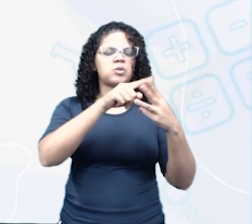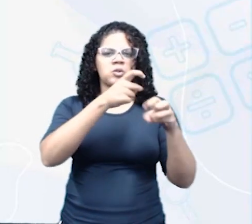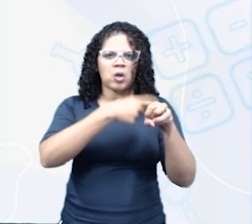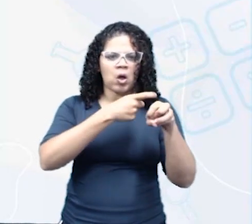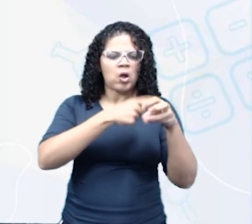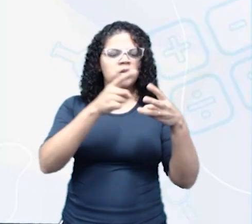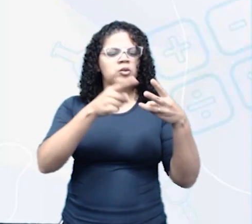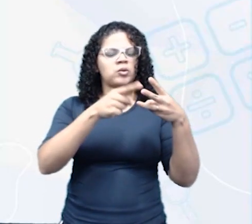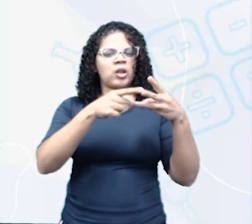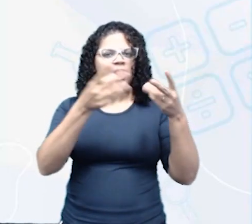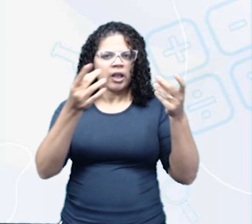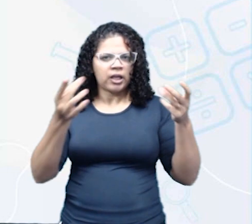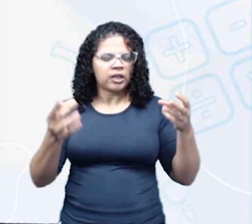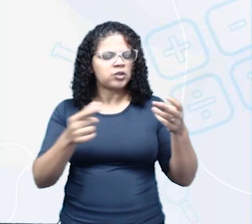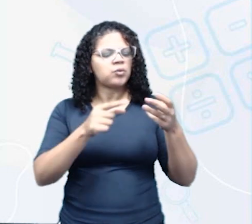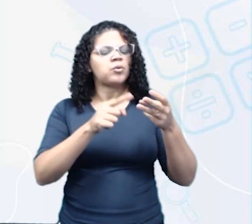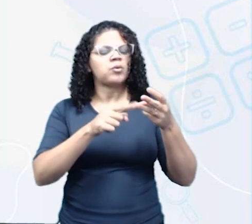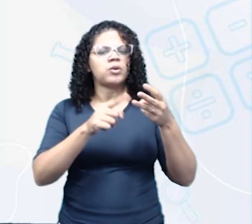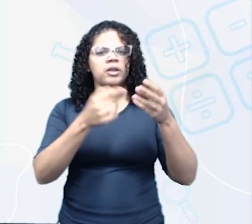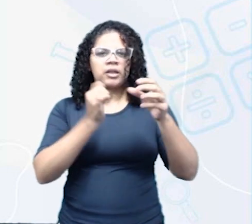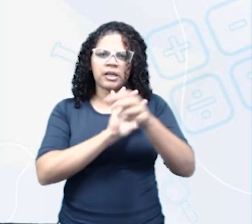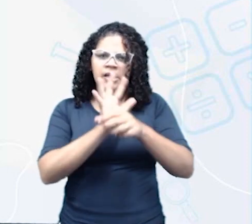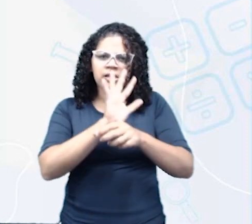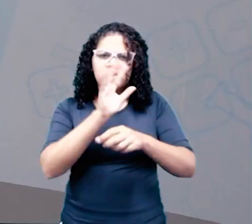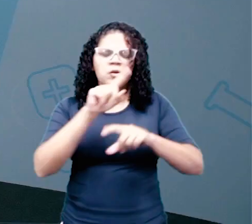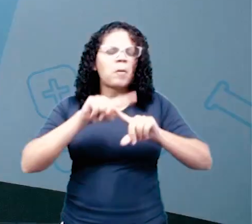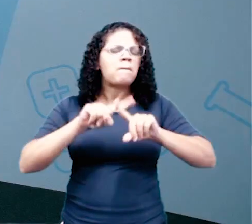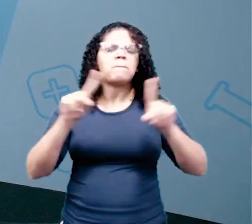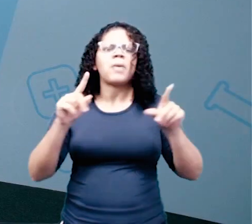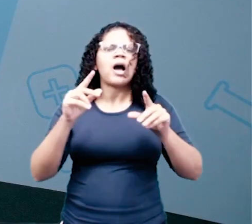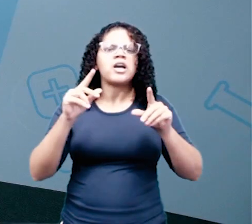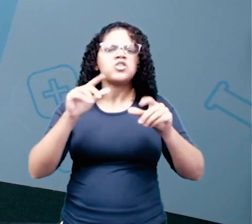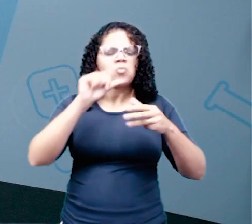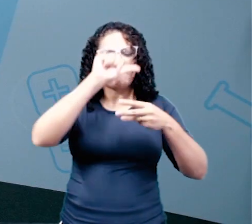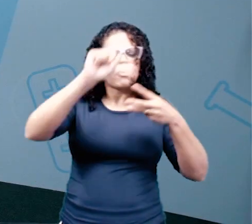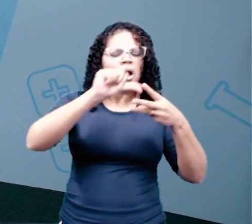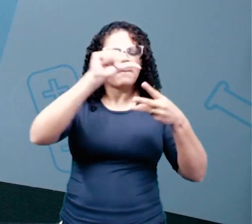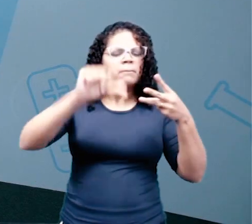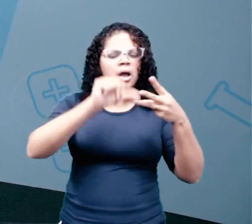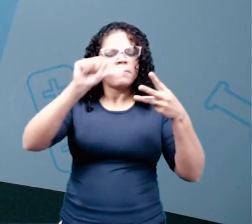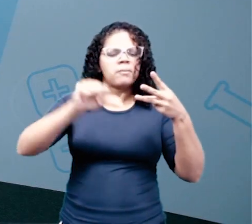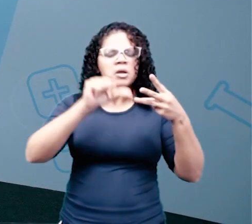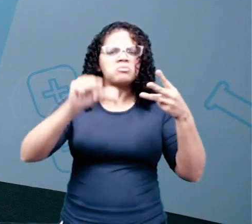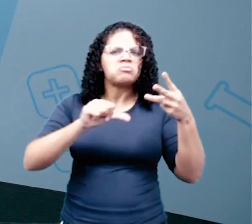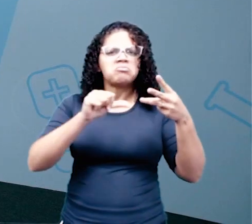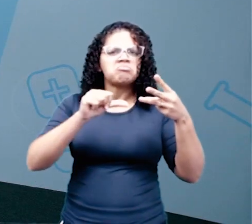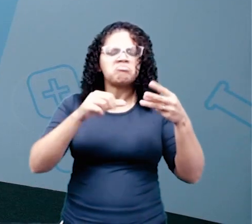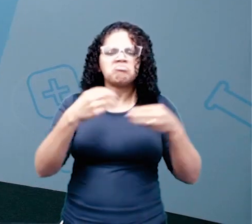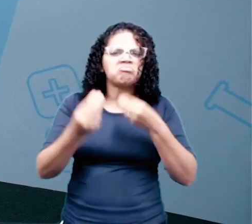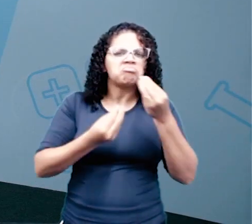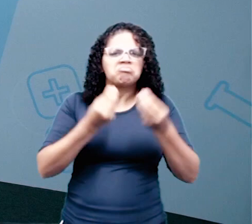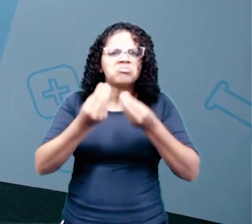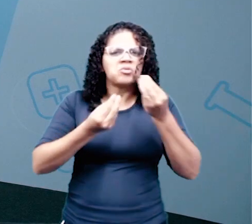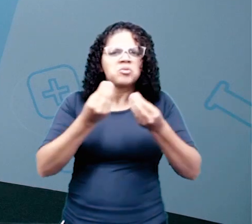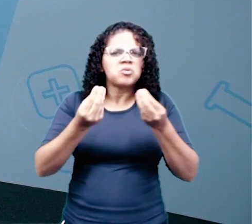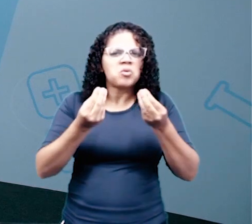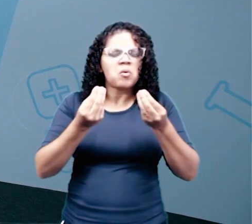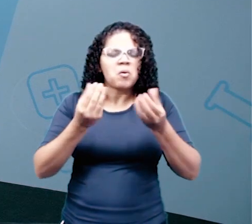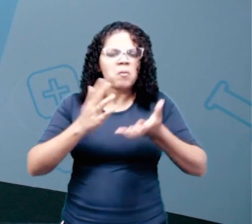mas o que exatamente muda entre eles e o que precisa acontecer para eles mudarem? Essa é a pergunta da aula de hoje,